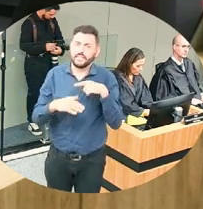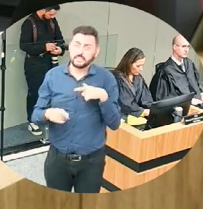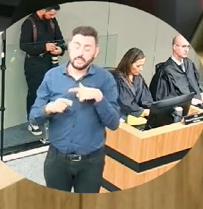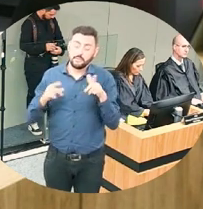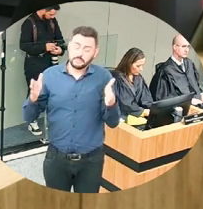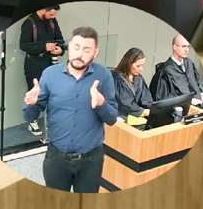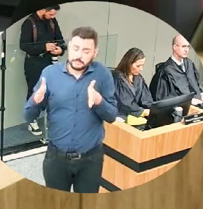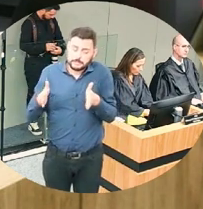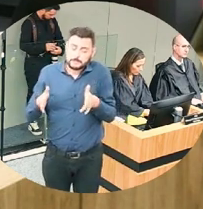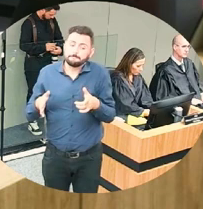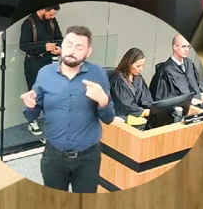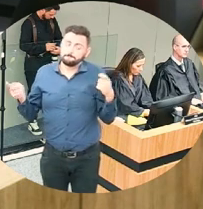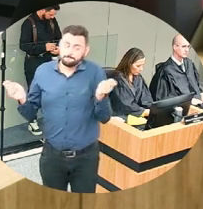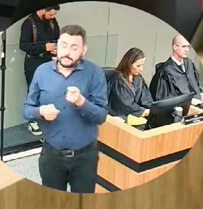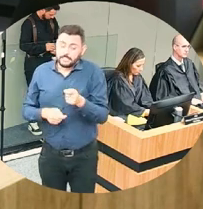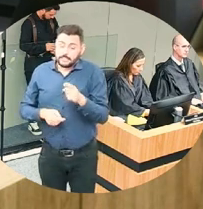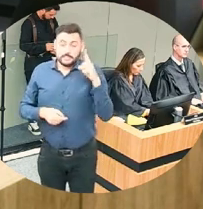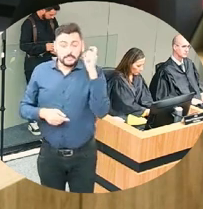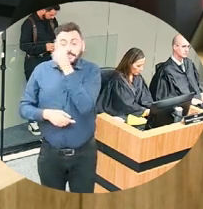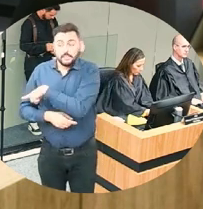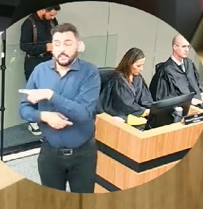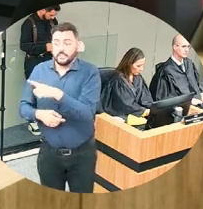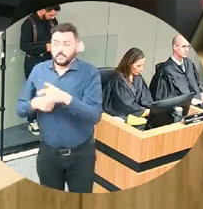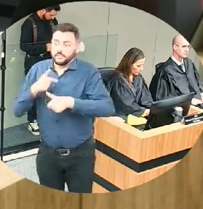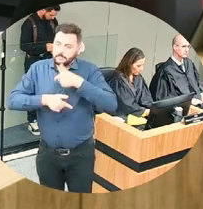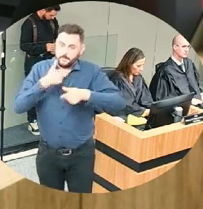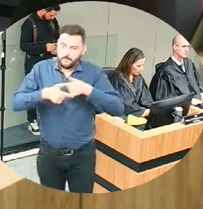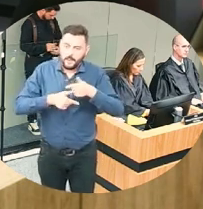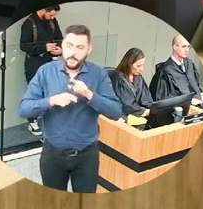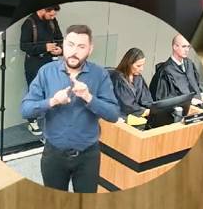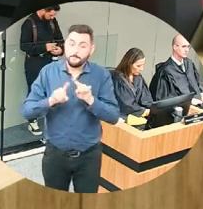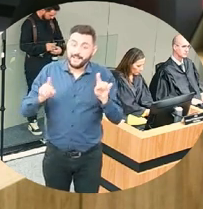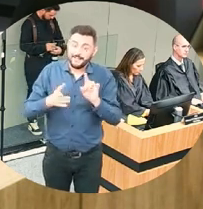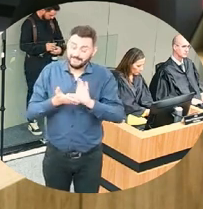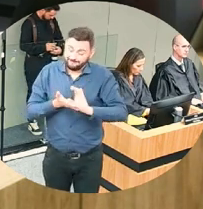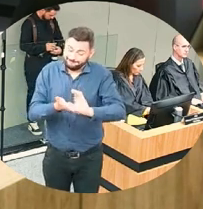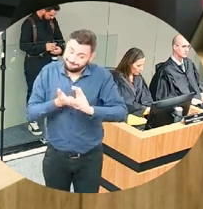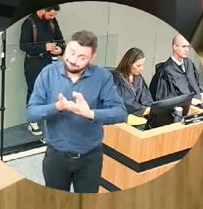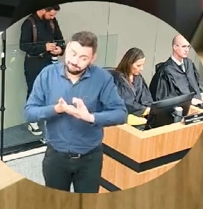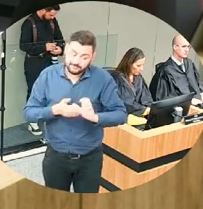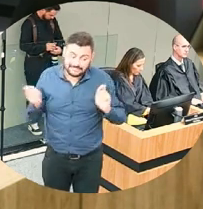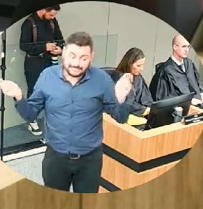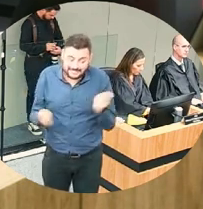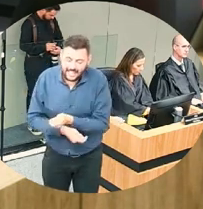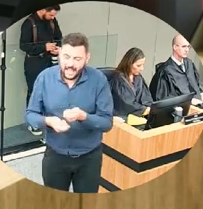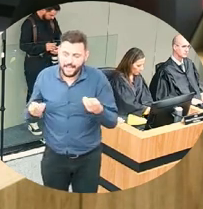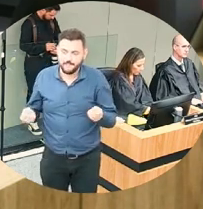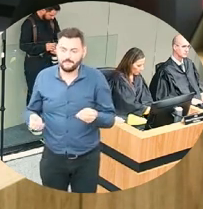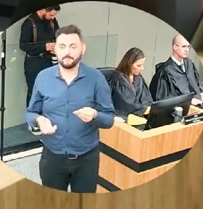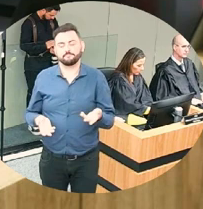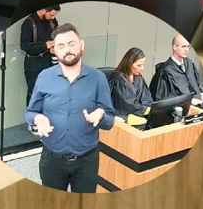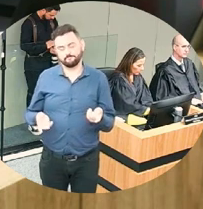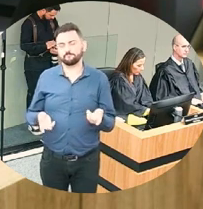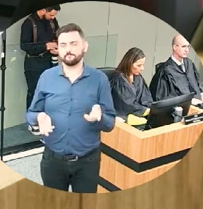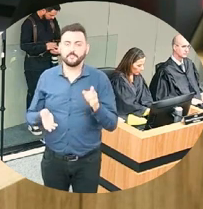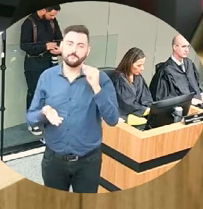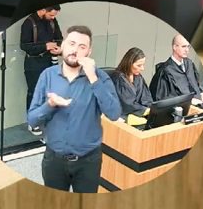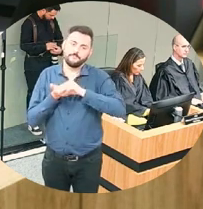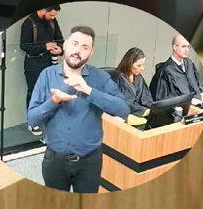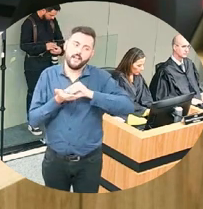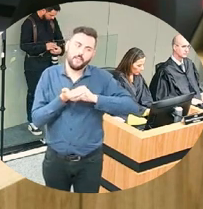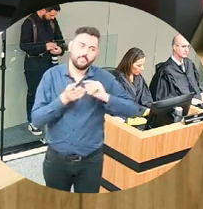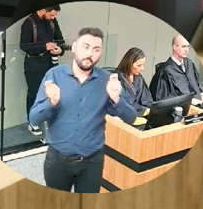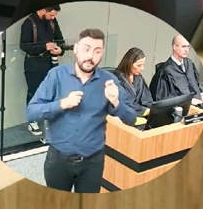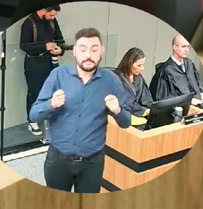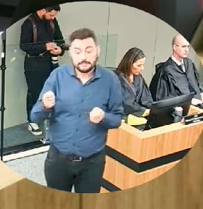e restringe as possibilidades de atuação outra restrição importante é que embora no de